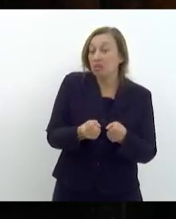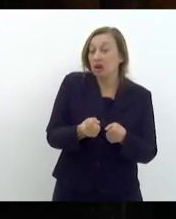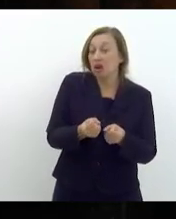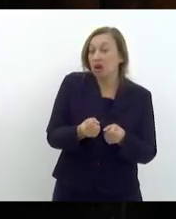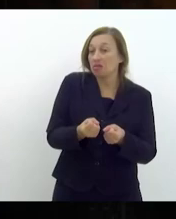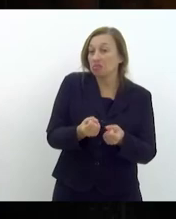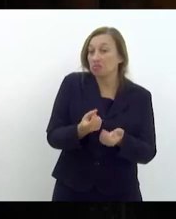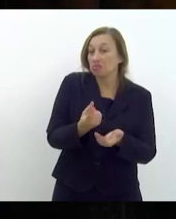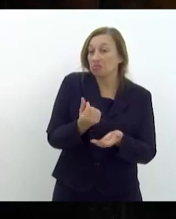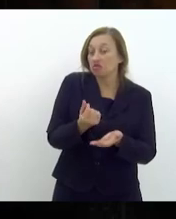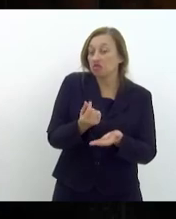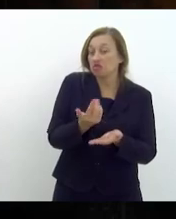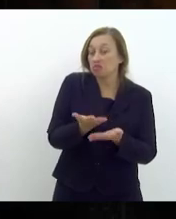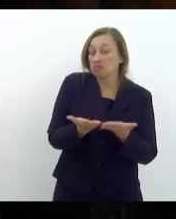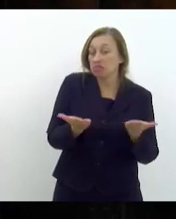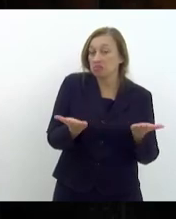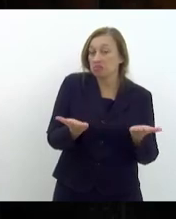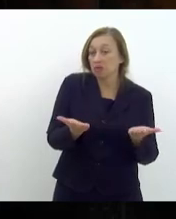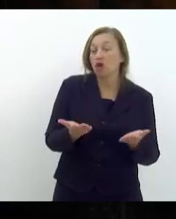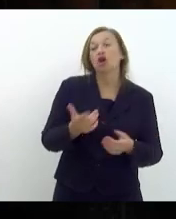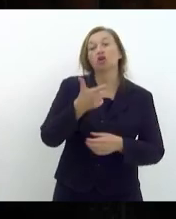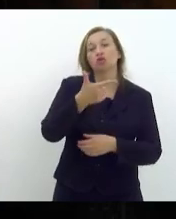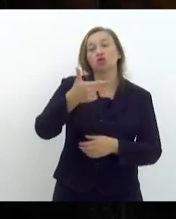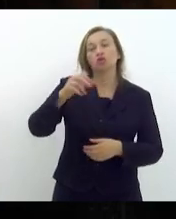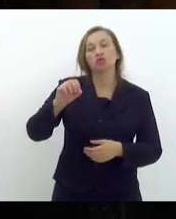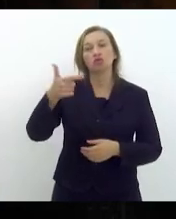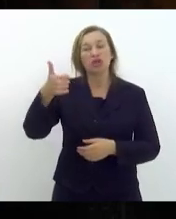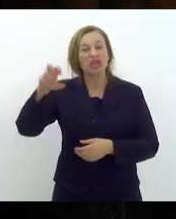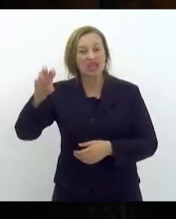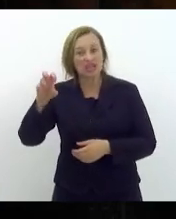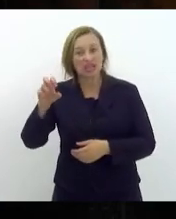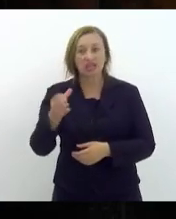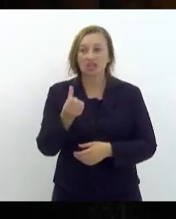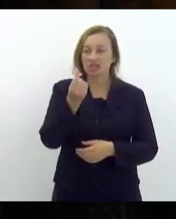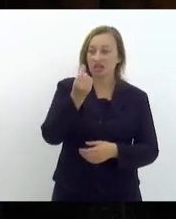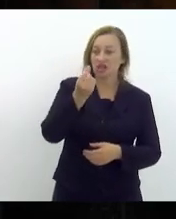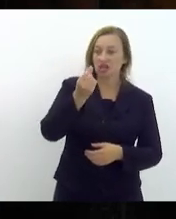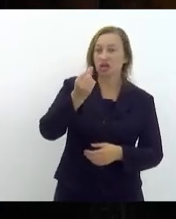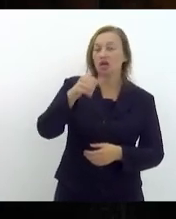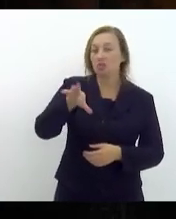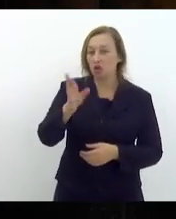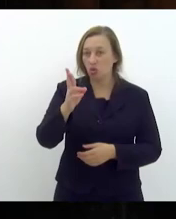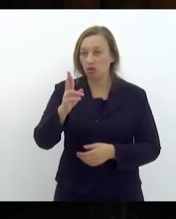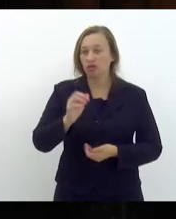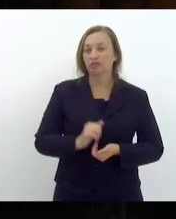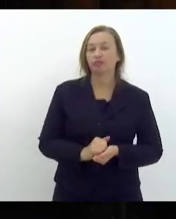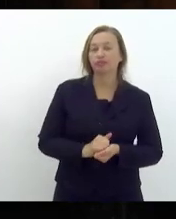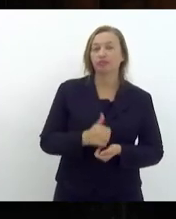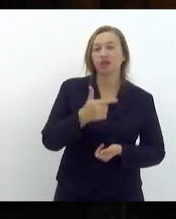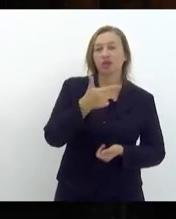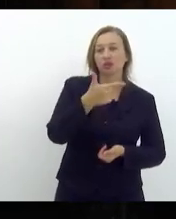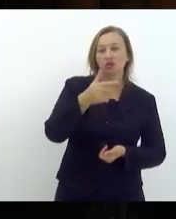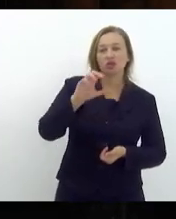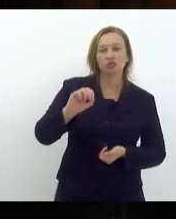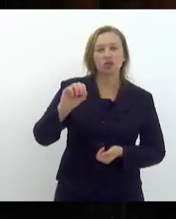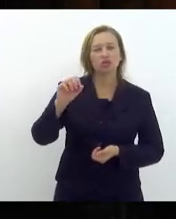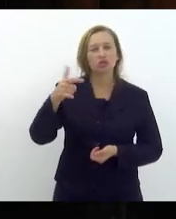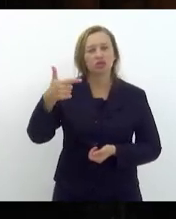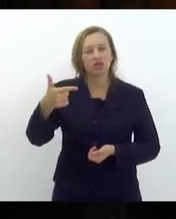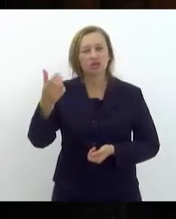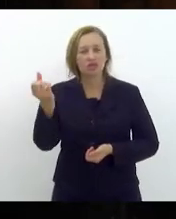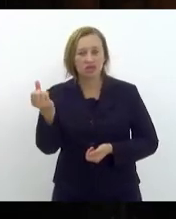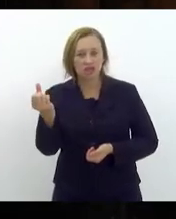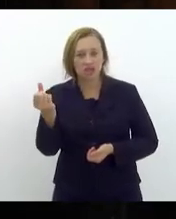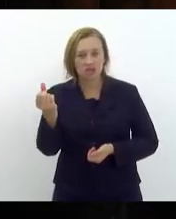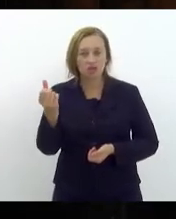déficit em 2015 6 bilhões em 2016